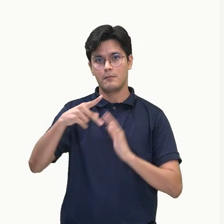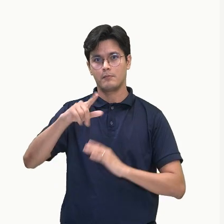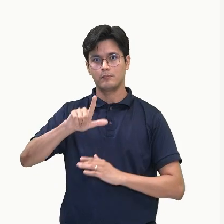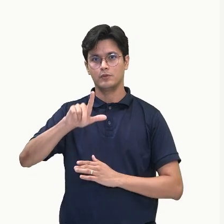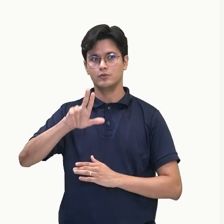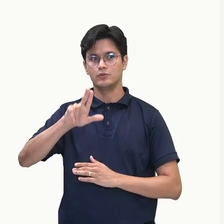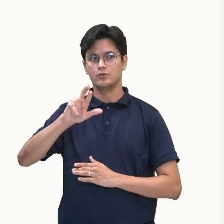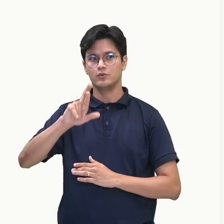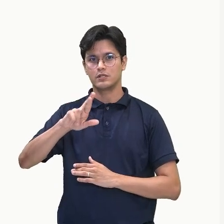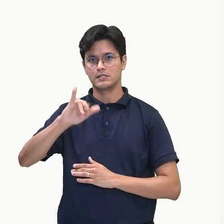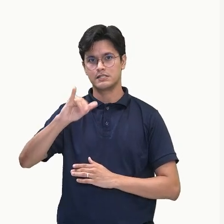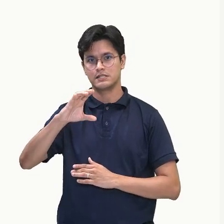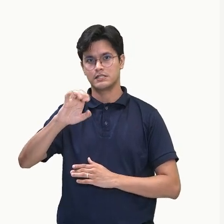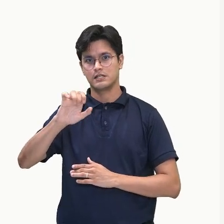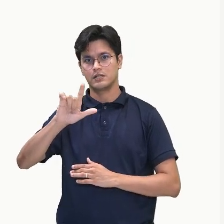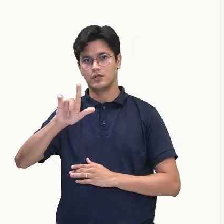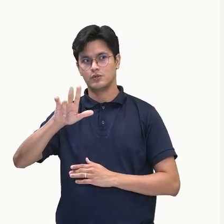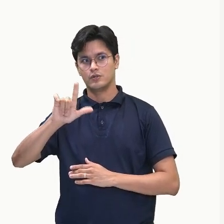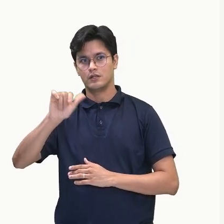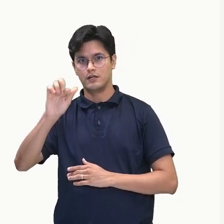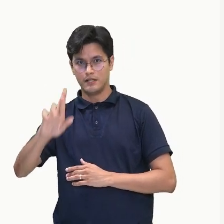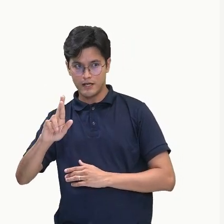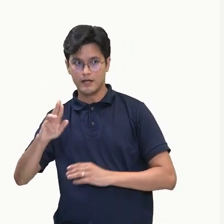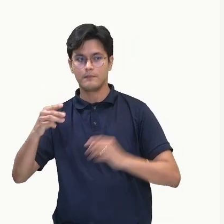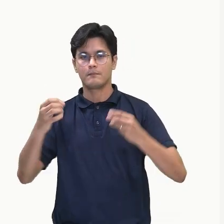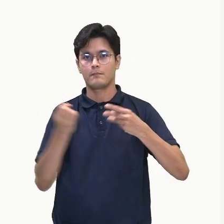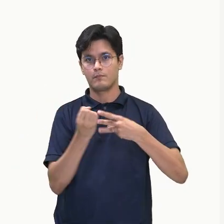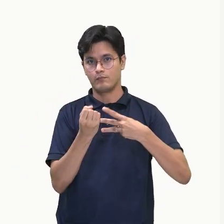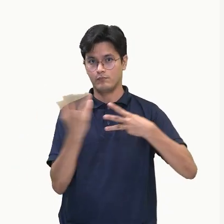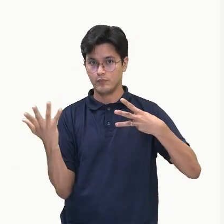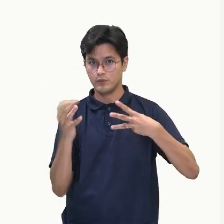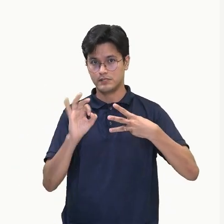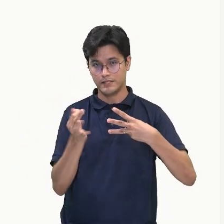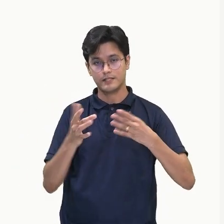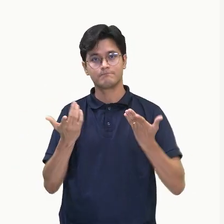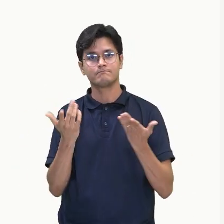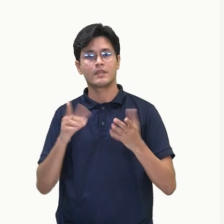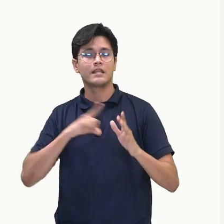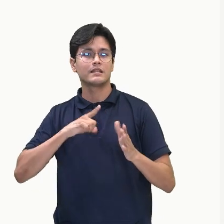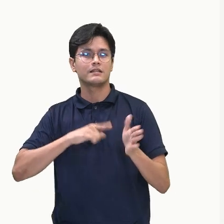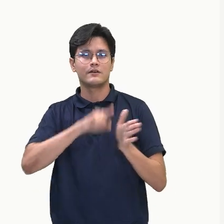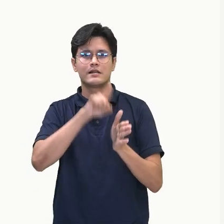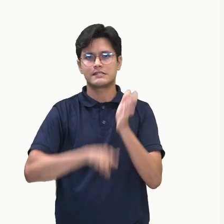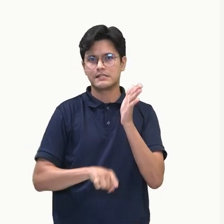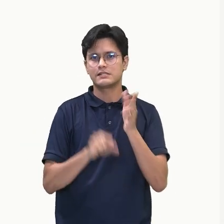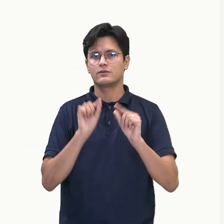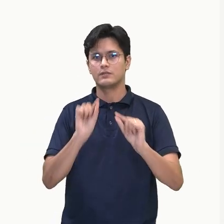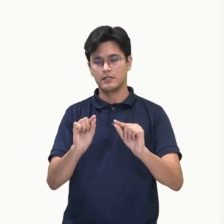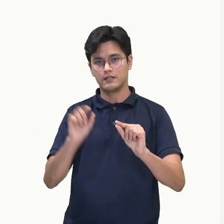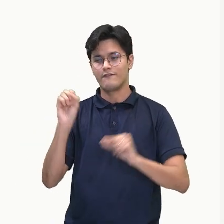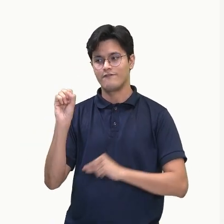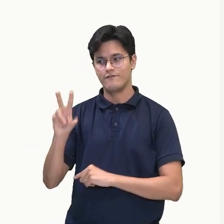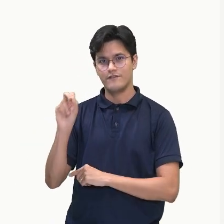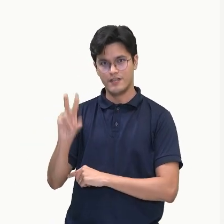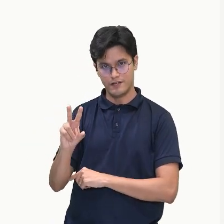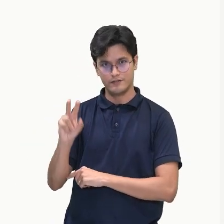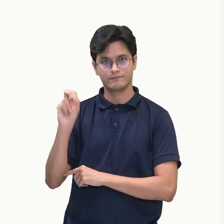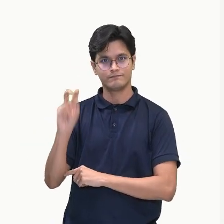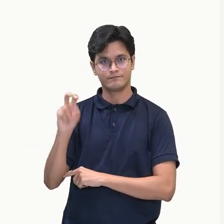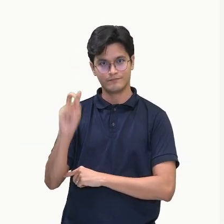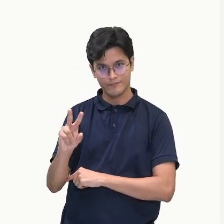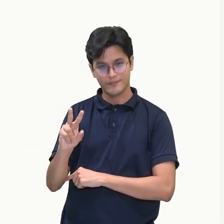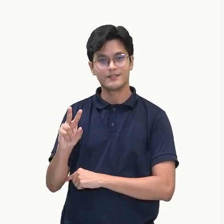pluricelulares, ou seja, formados por milhares de células. Com exceção do vírus, olha aí como eu falei, temos uma exceção